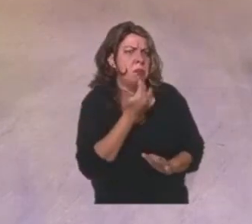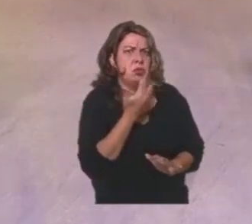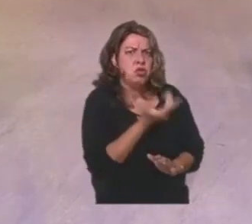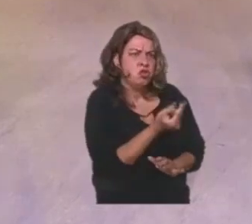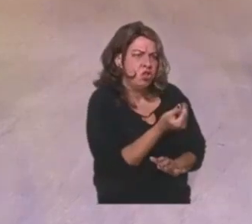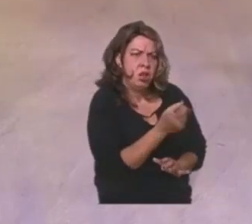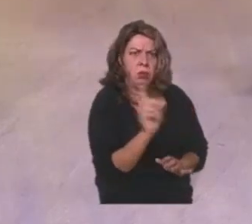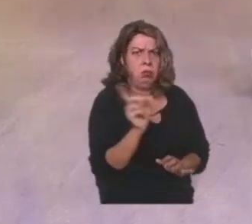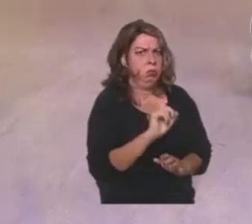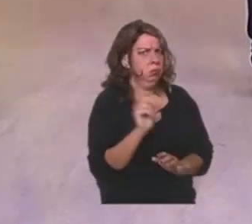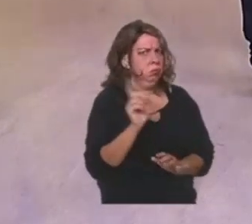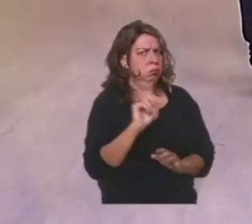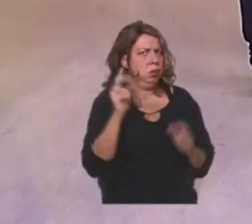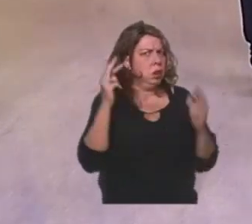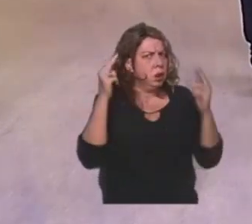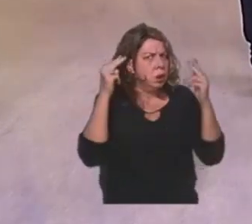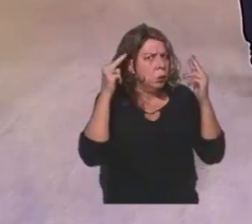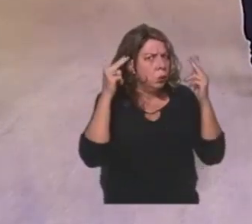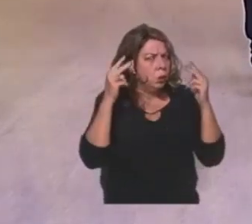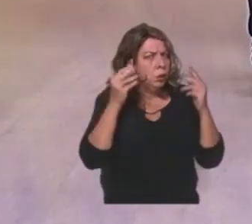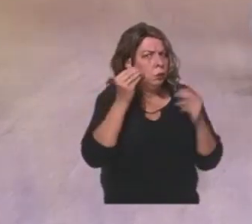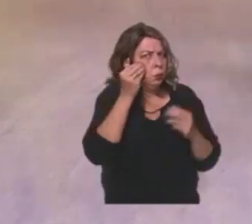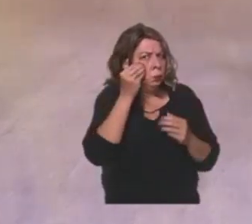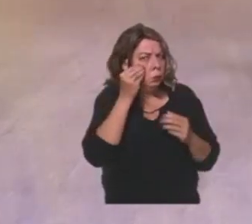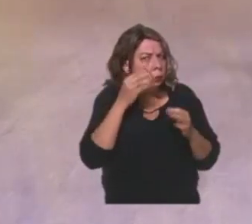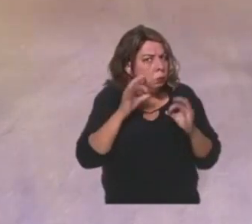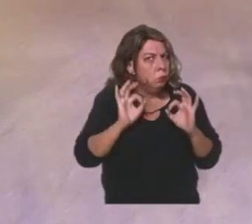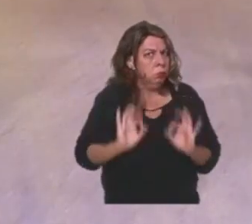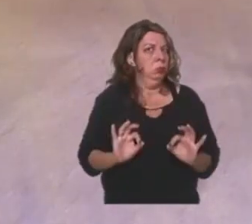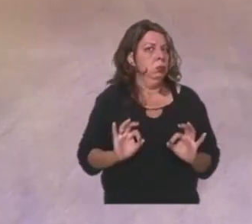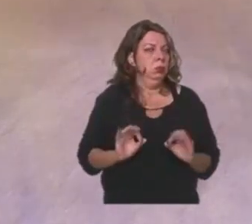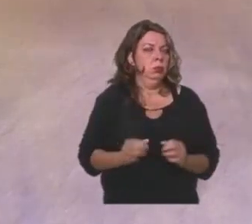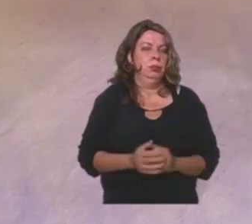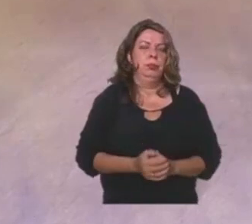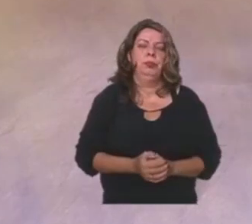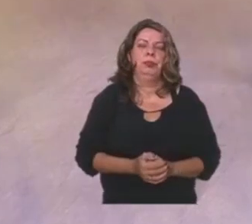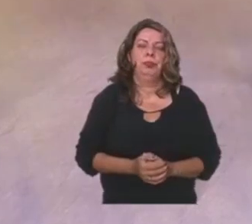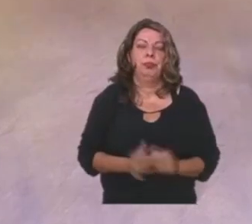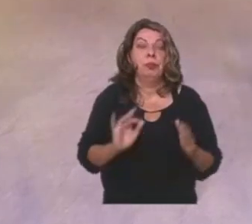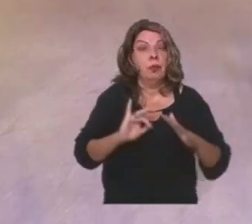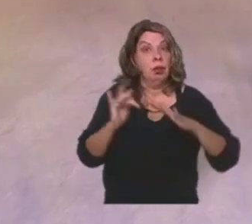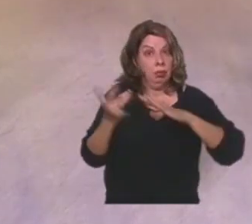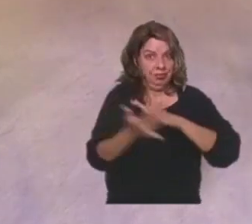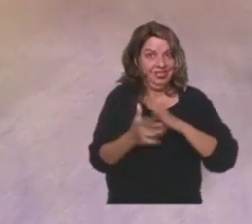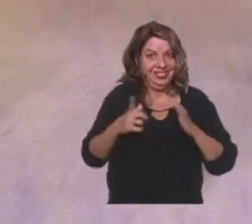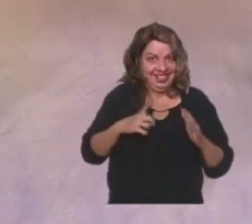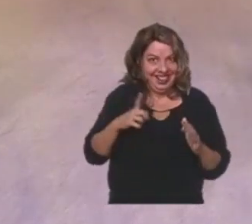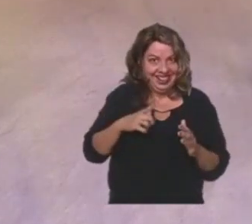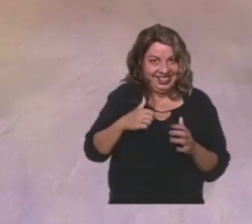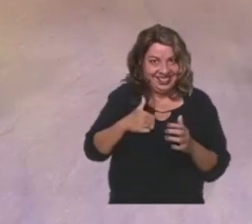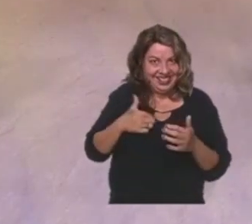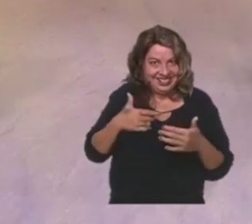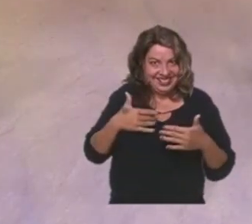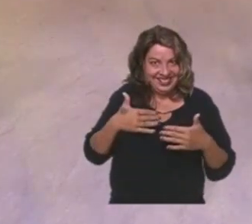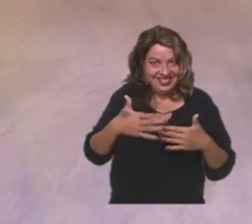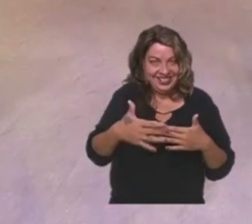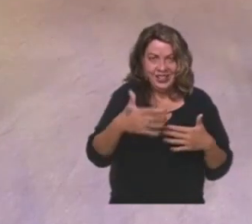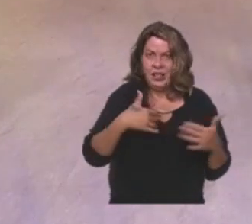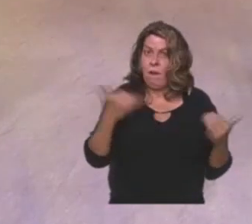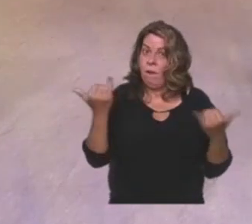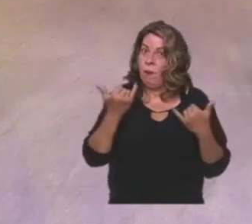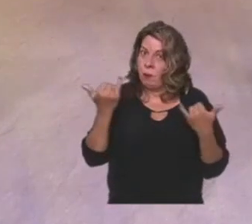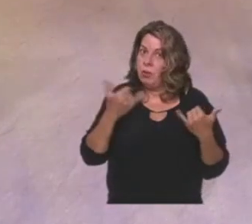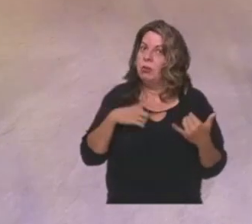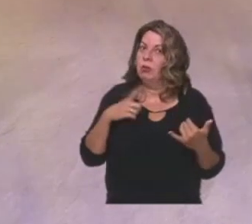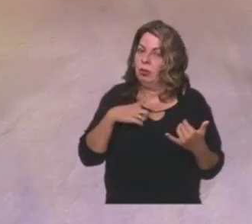tá bom? Sim. Fica tranquilo. E ó, já está seguindo as nossas redes sociais? Aí o Júnior já falou, lá a gente tem todas as informações que você